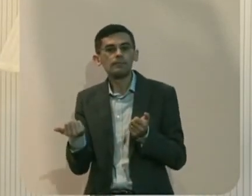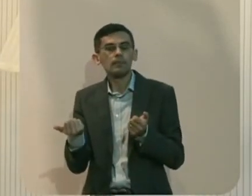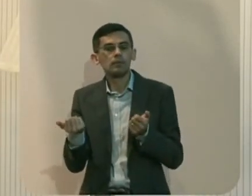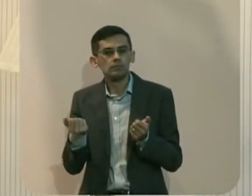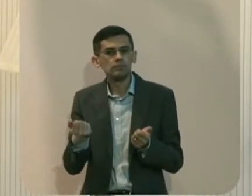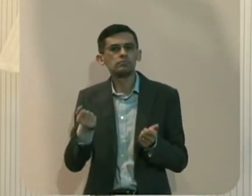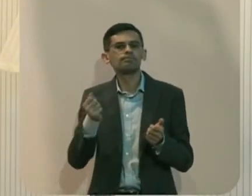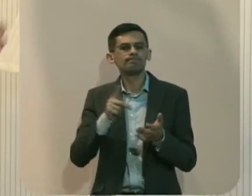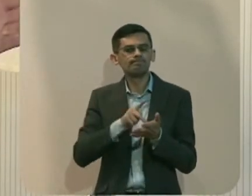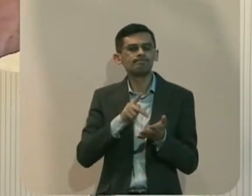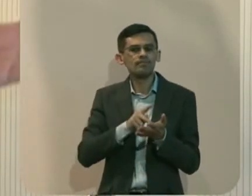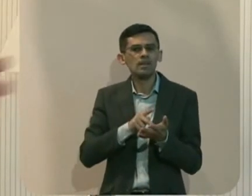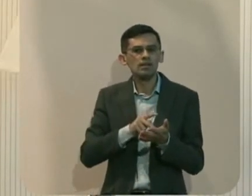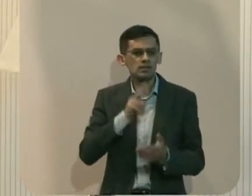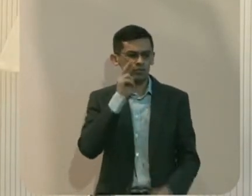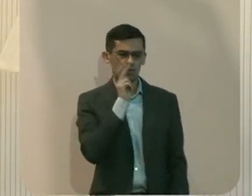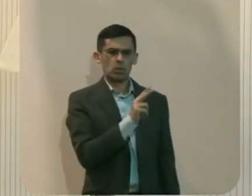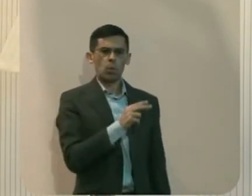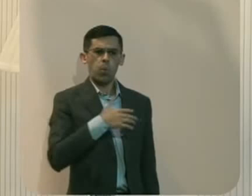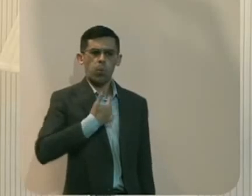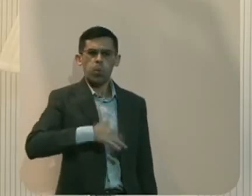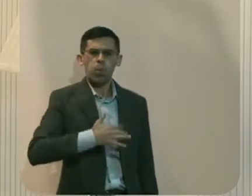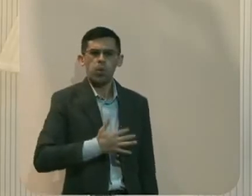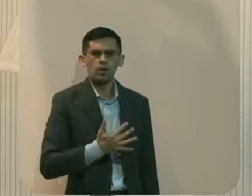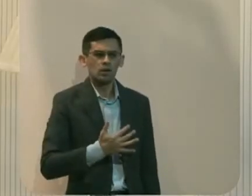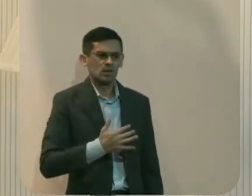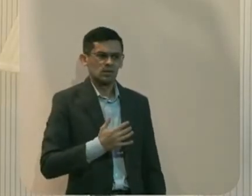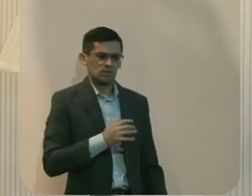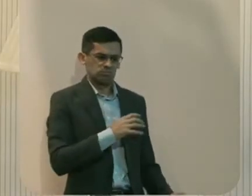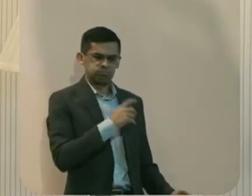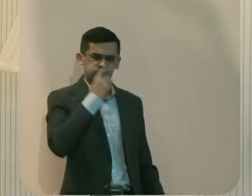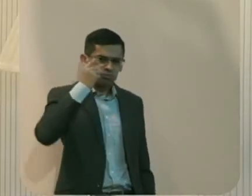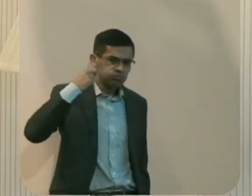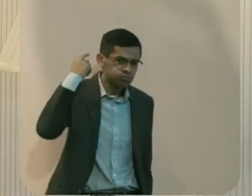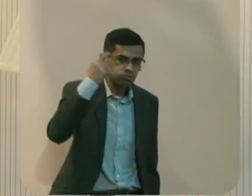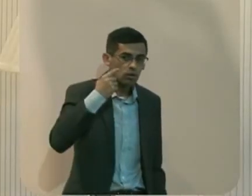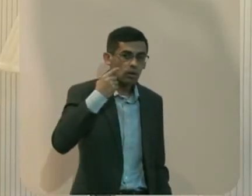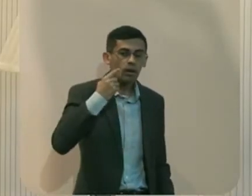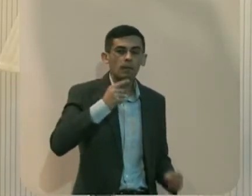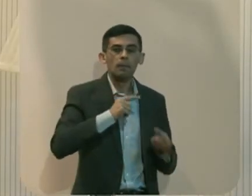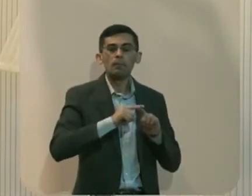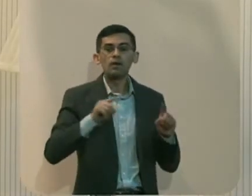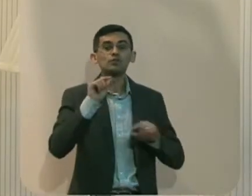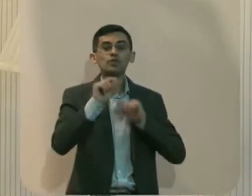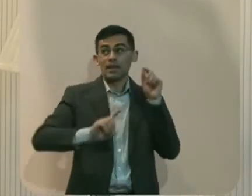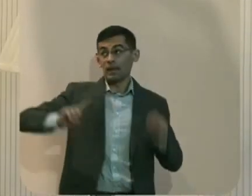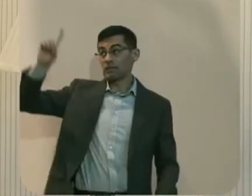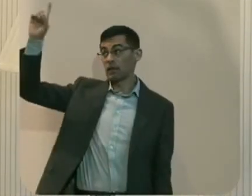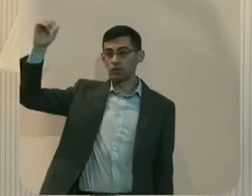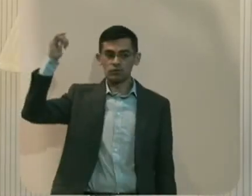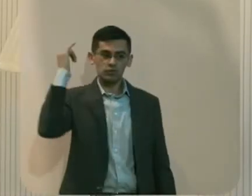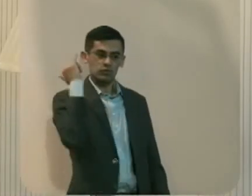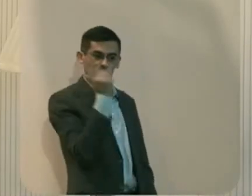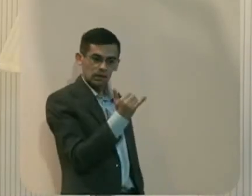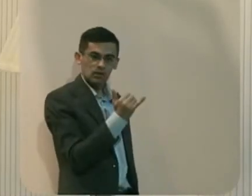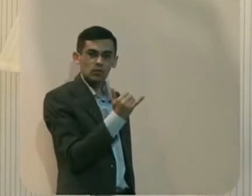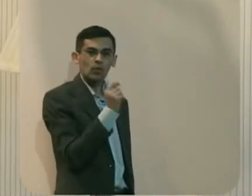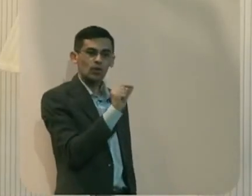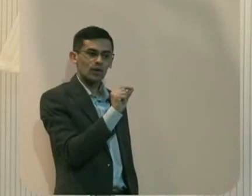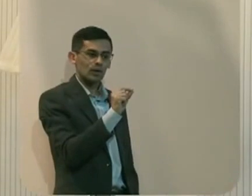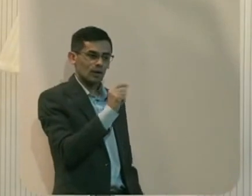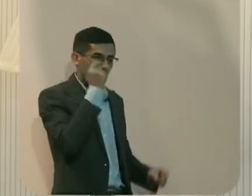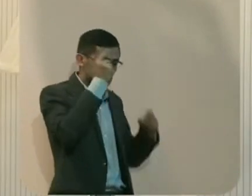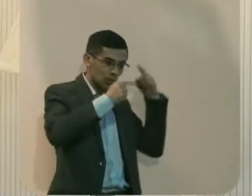deles. Então você olha para isso e diz assim, que mundo louco é esse? Não, é Deus dizendo, a loucura